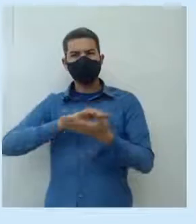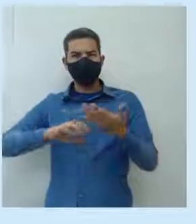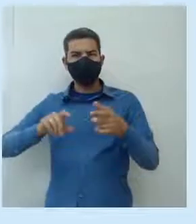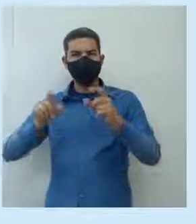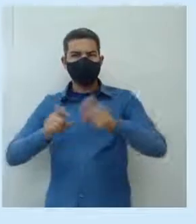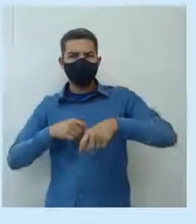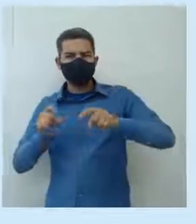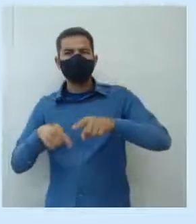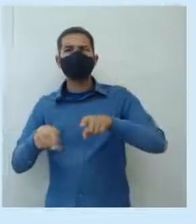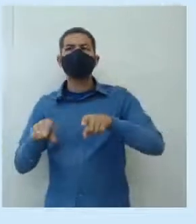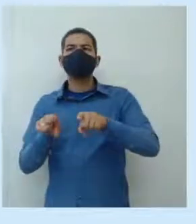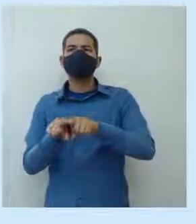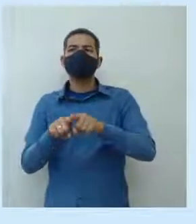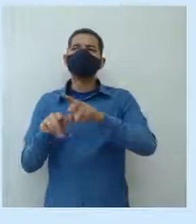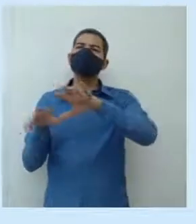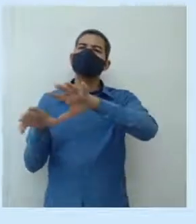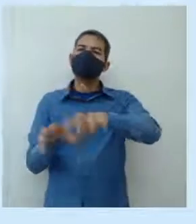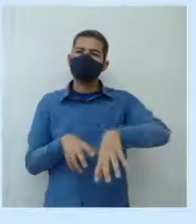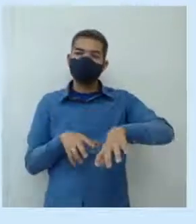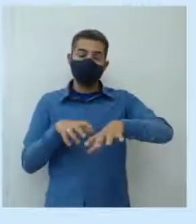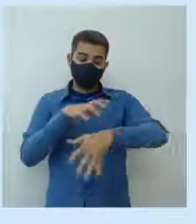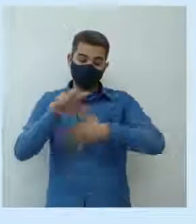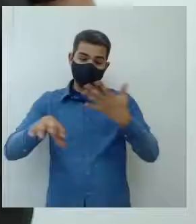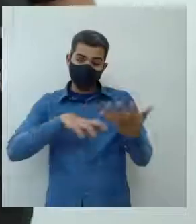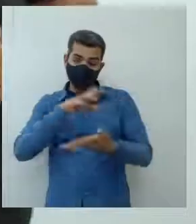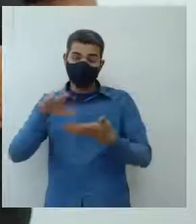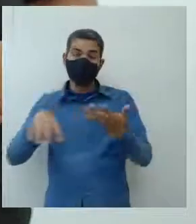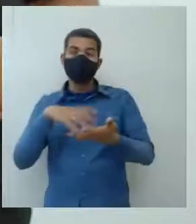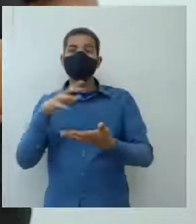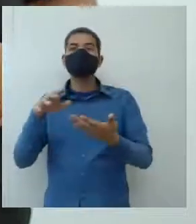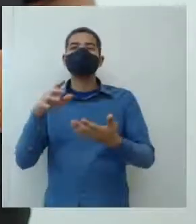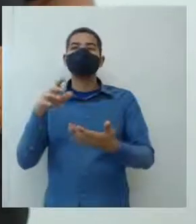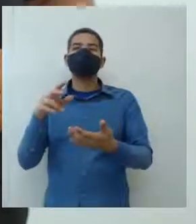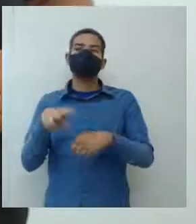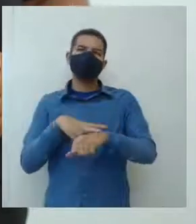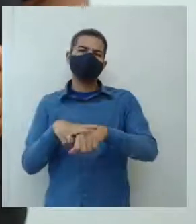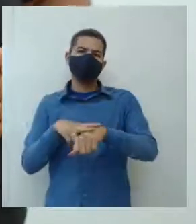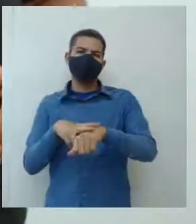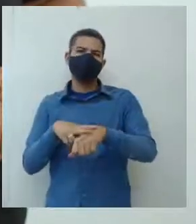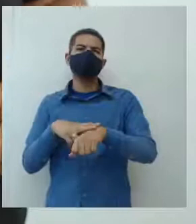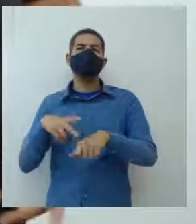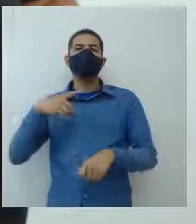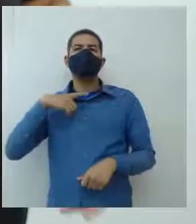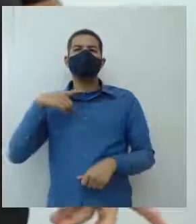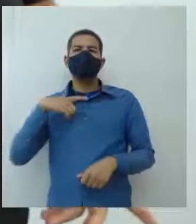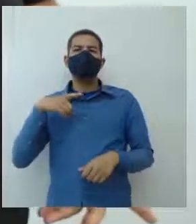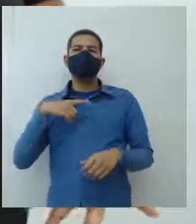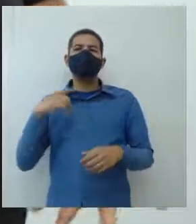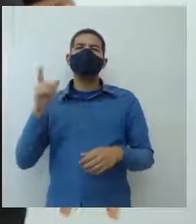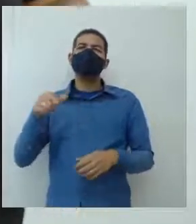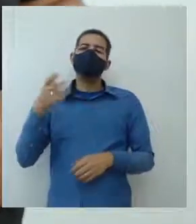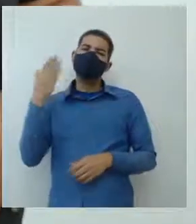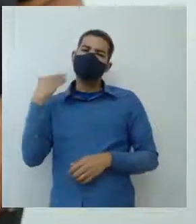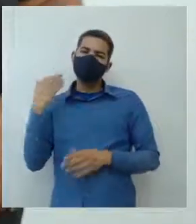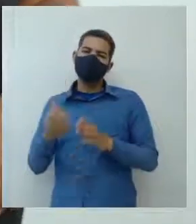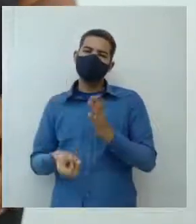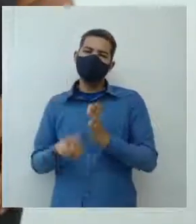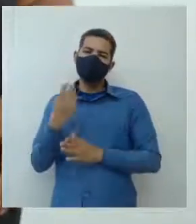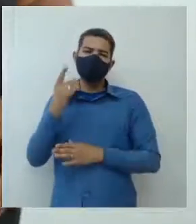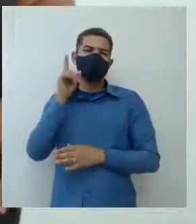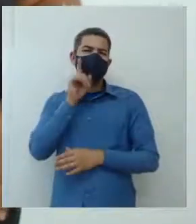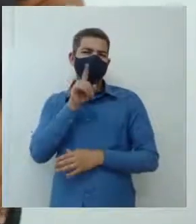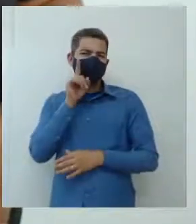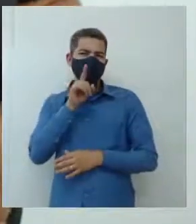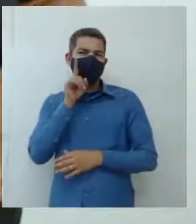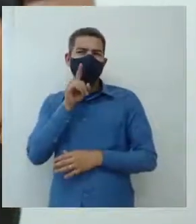Revolução Verde através da implantação de novas técnicas agrícolas que foram concebidas nos Estados Unidos e aí dataram